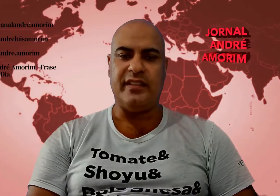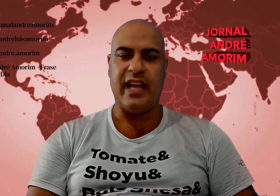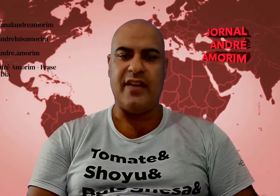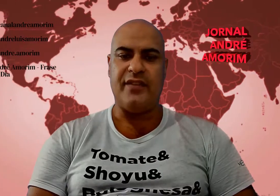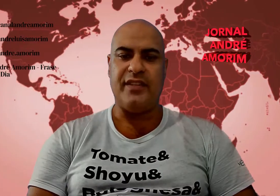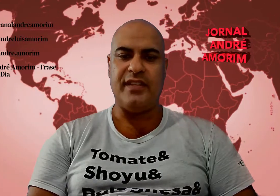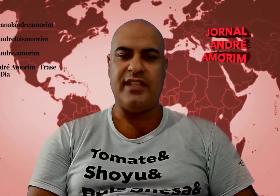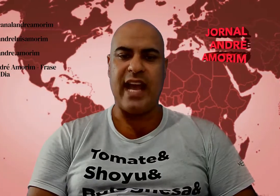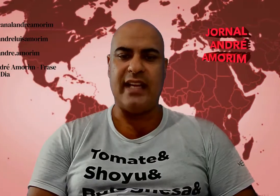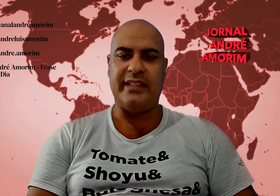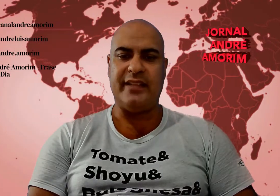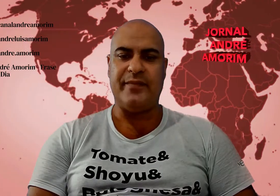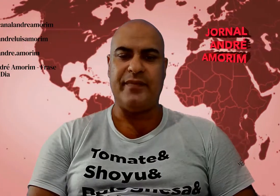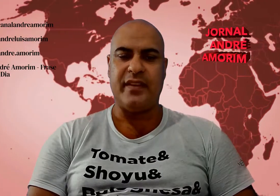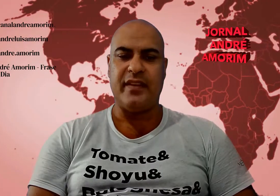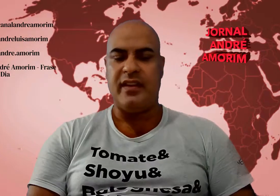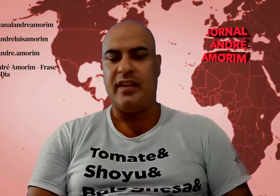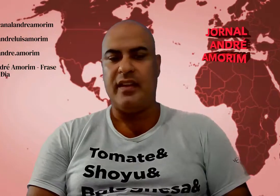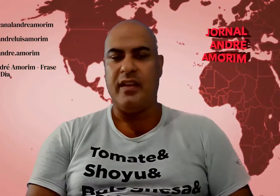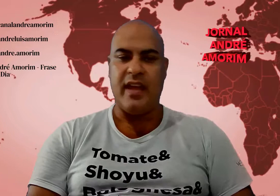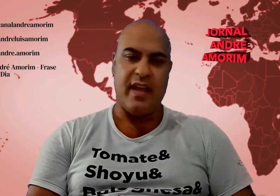Roadster na Avenida de Dallas,